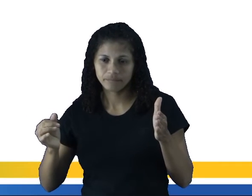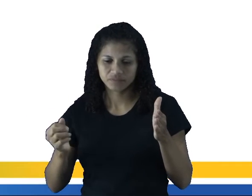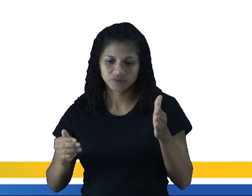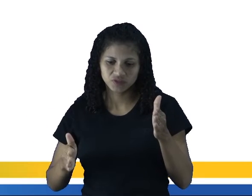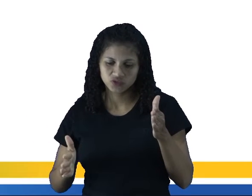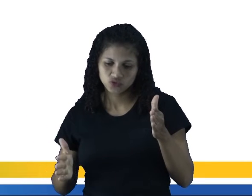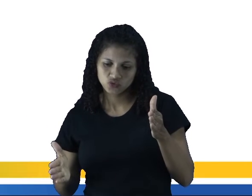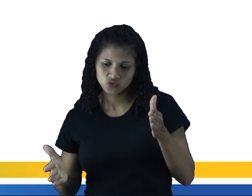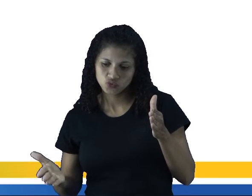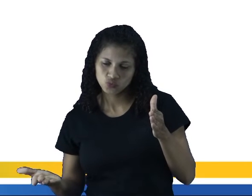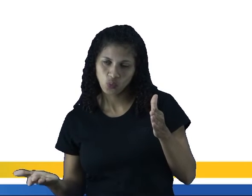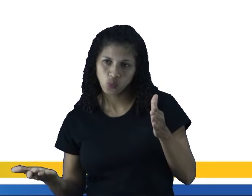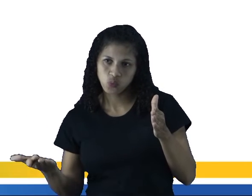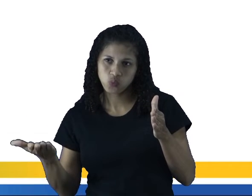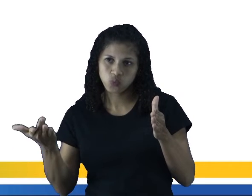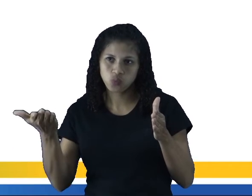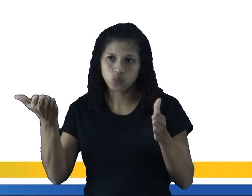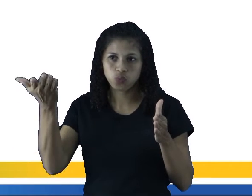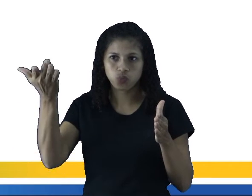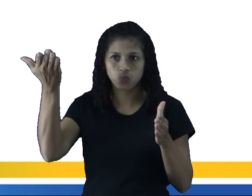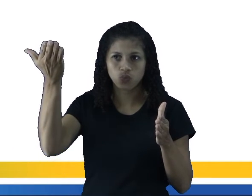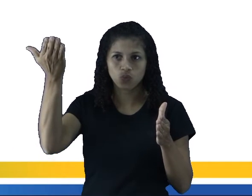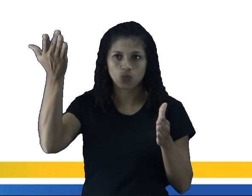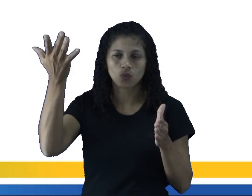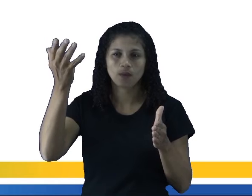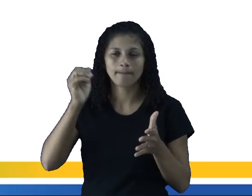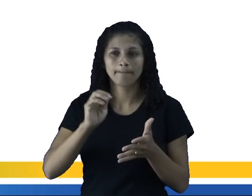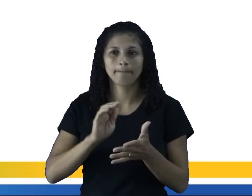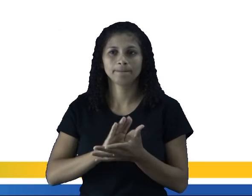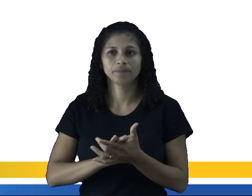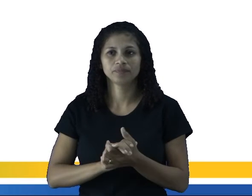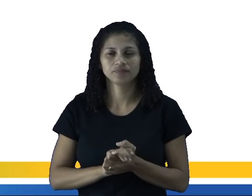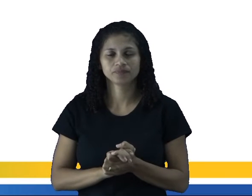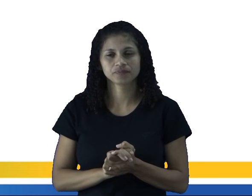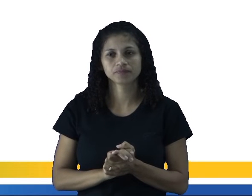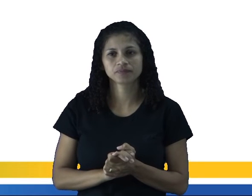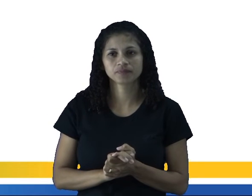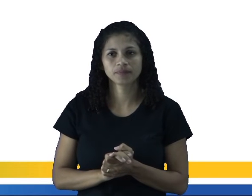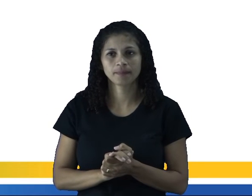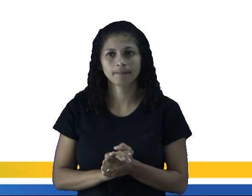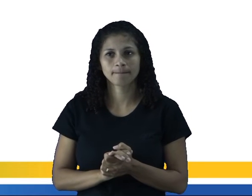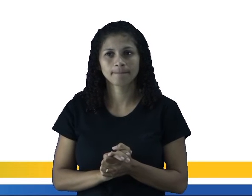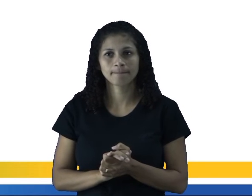de baixo para cima. Isso também incluindo ali os gases nobres.